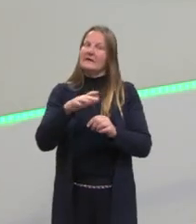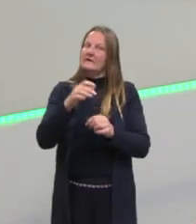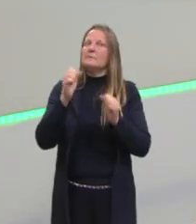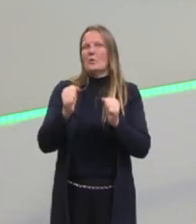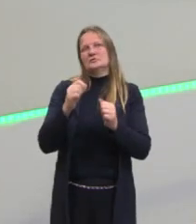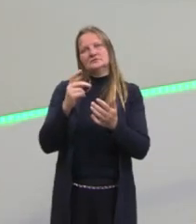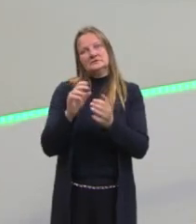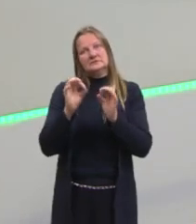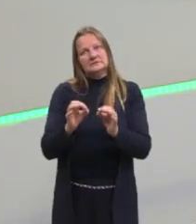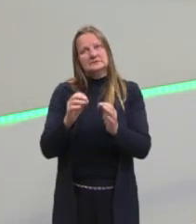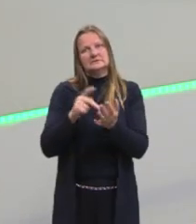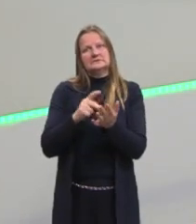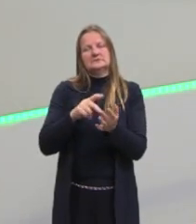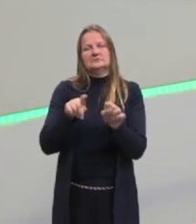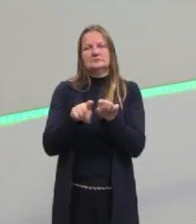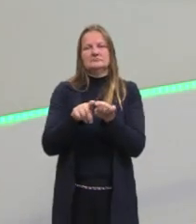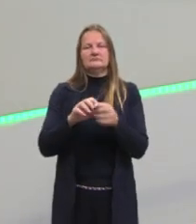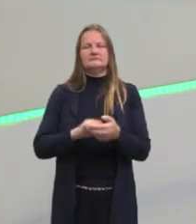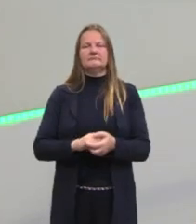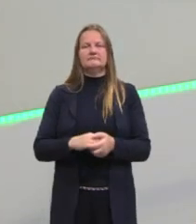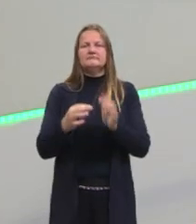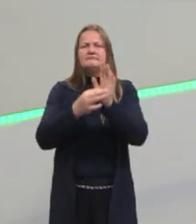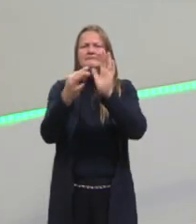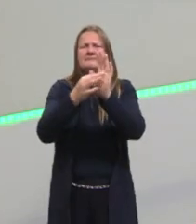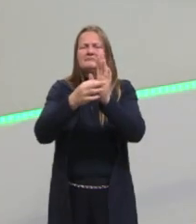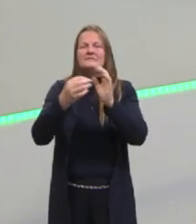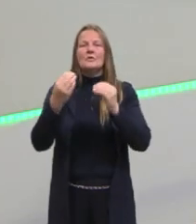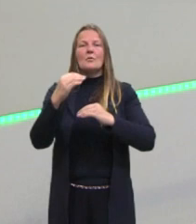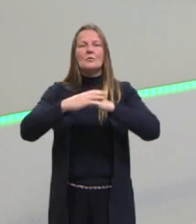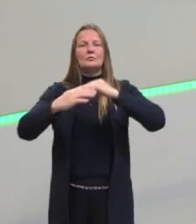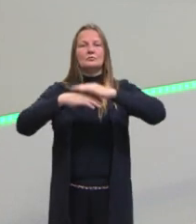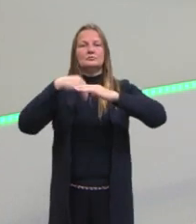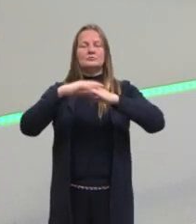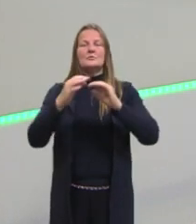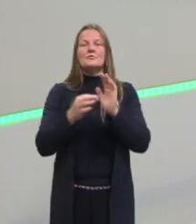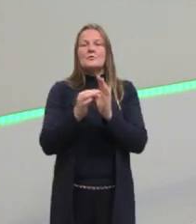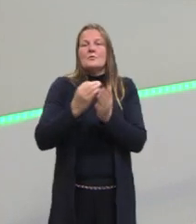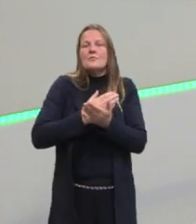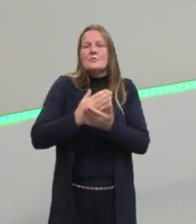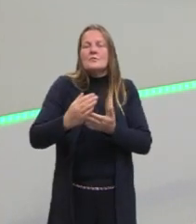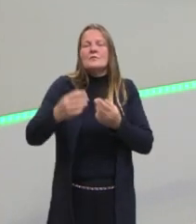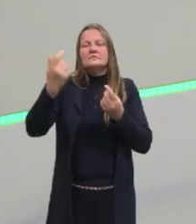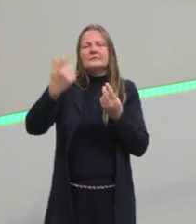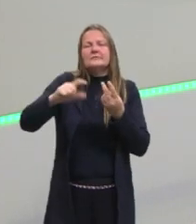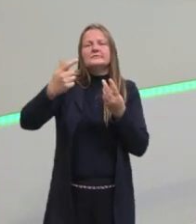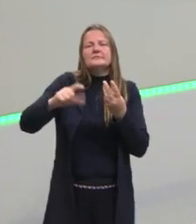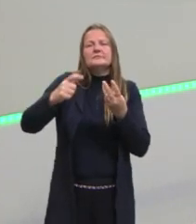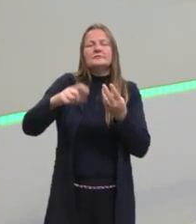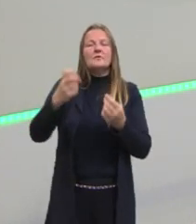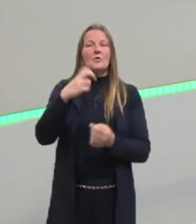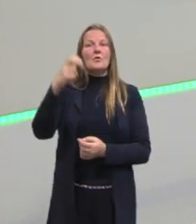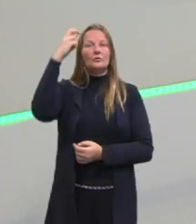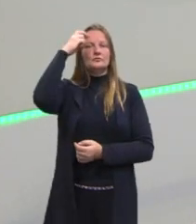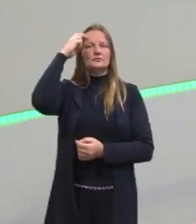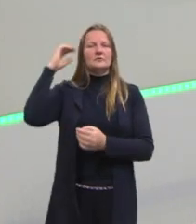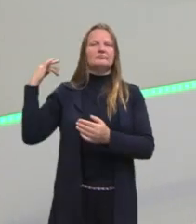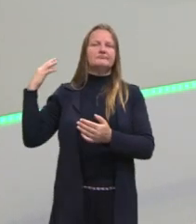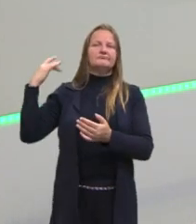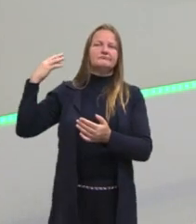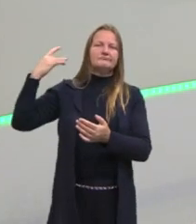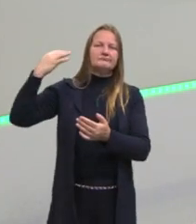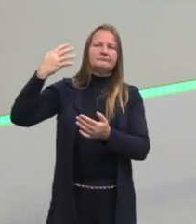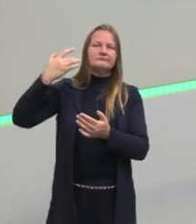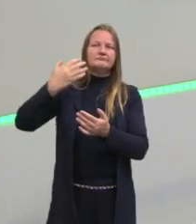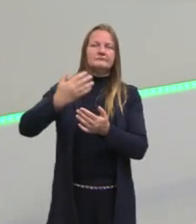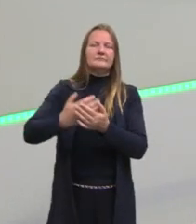senso comum vai ser aquela opinião que a gente forma a partir de uma repetição cultural que a gente vê. A gente